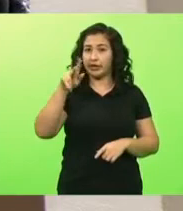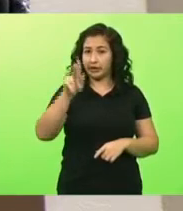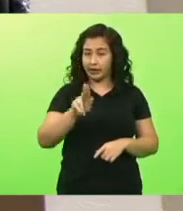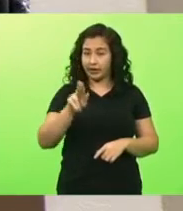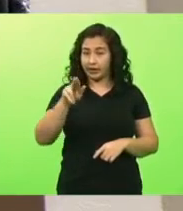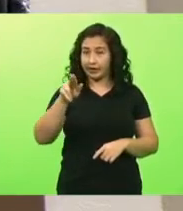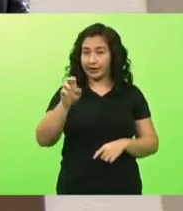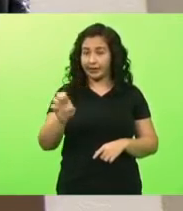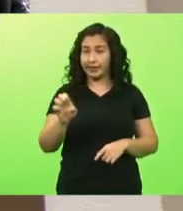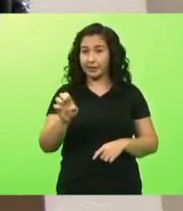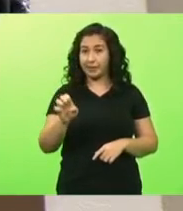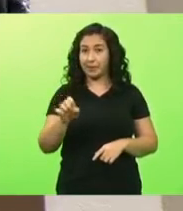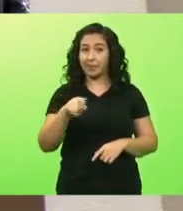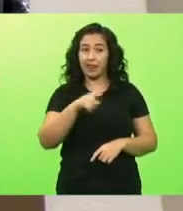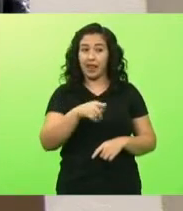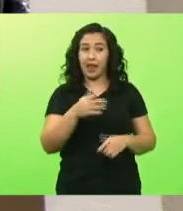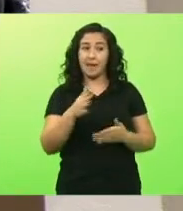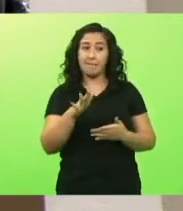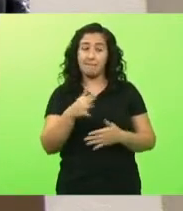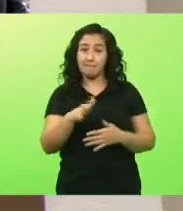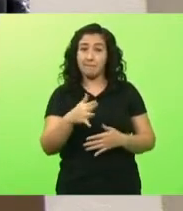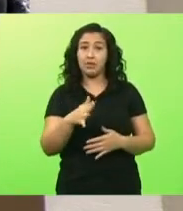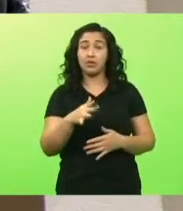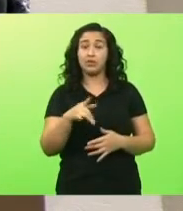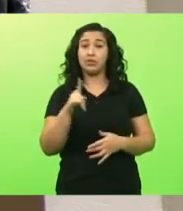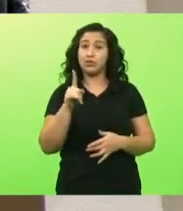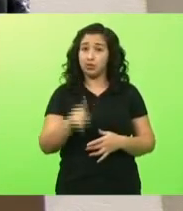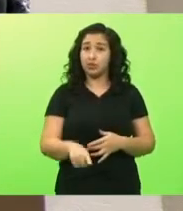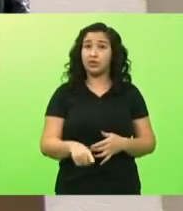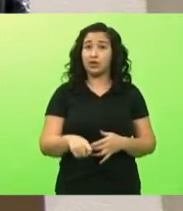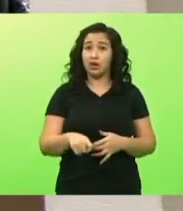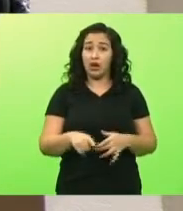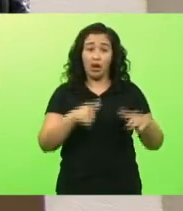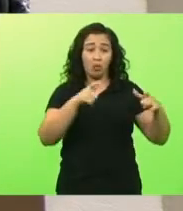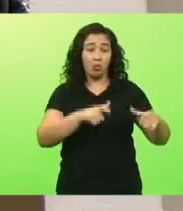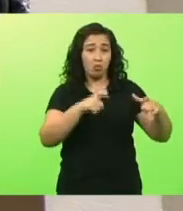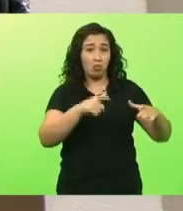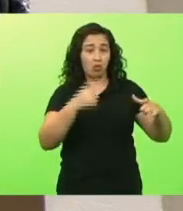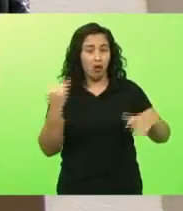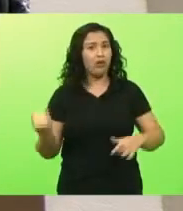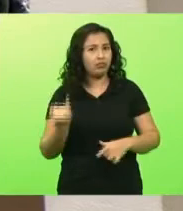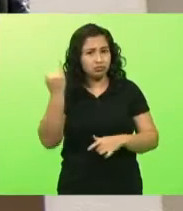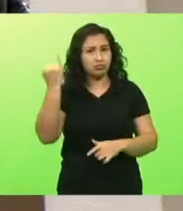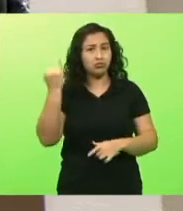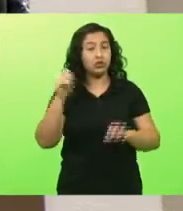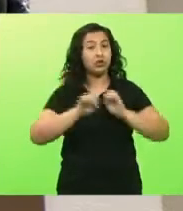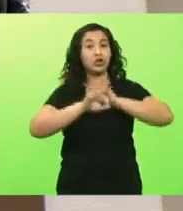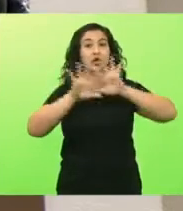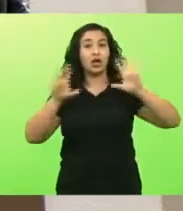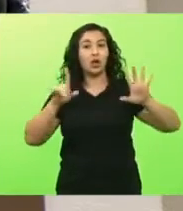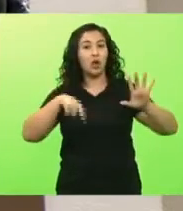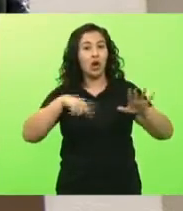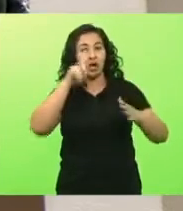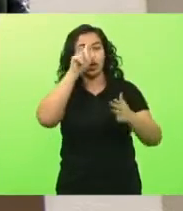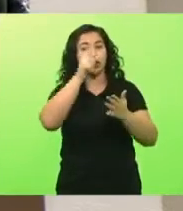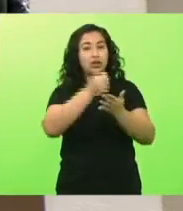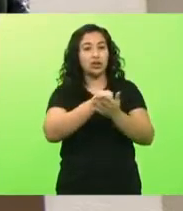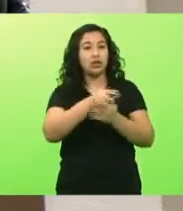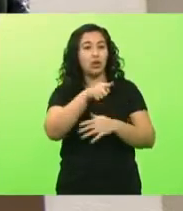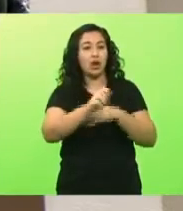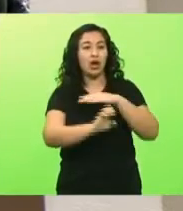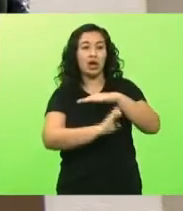E, geograficamente, é um local bem importante. Claro que essa é uma decisão que a empresa irá